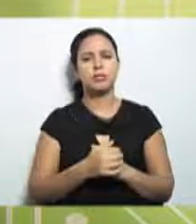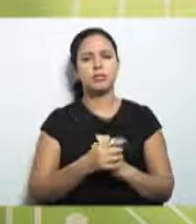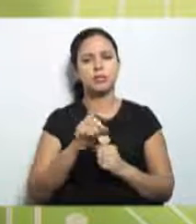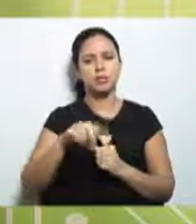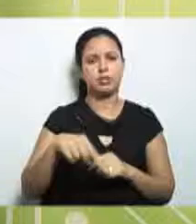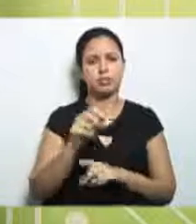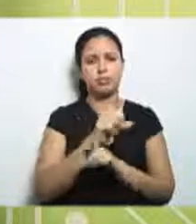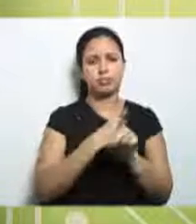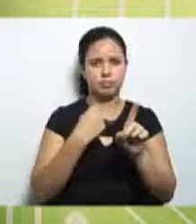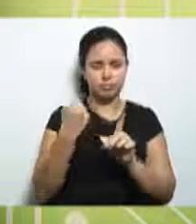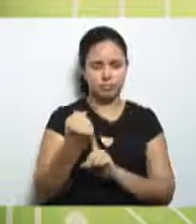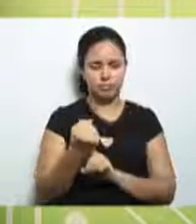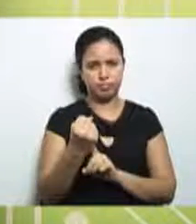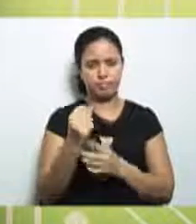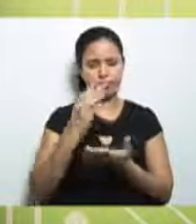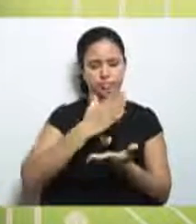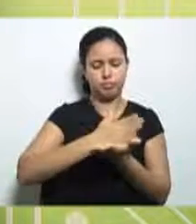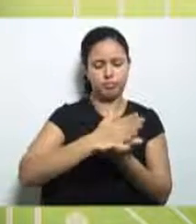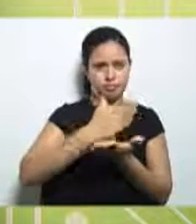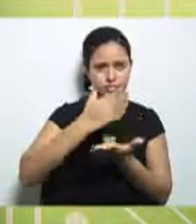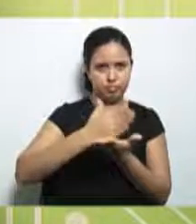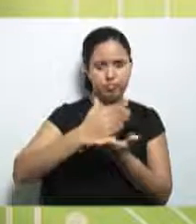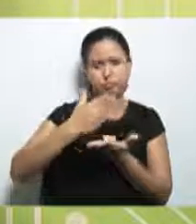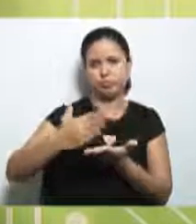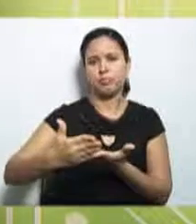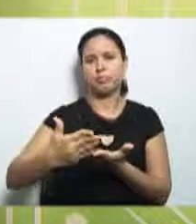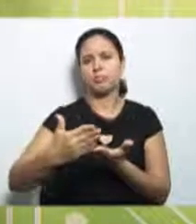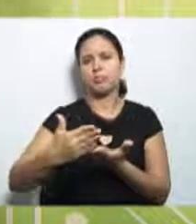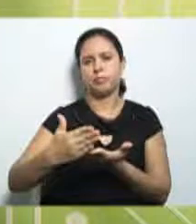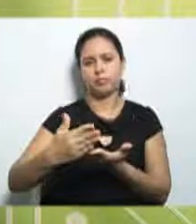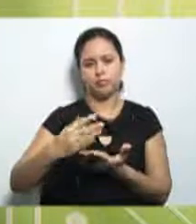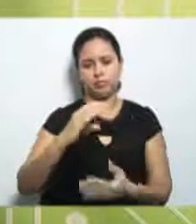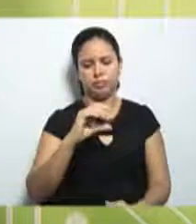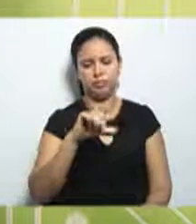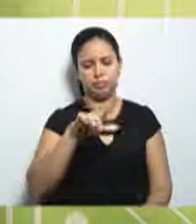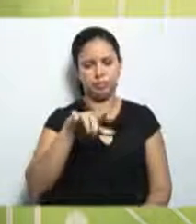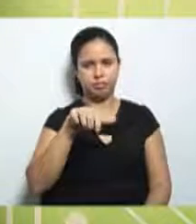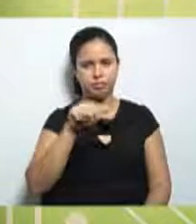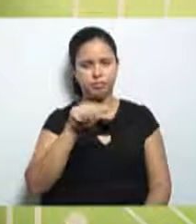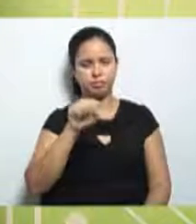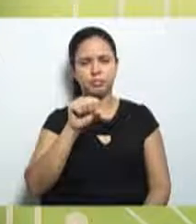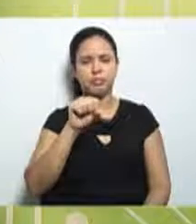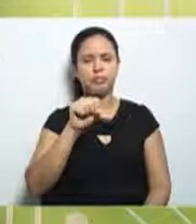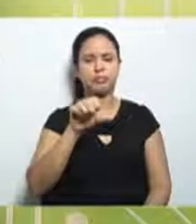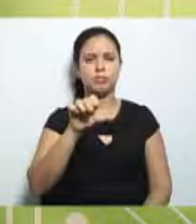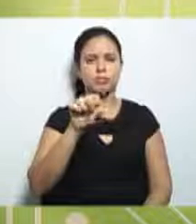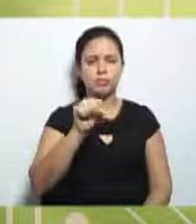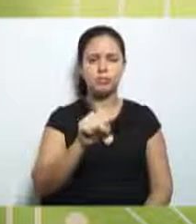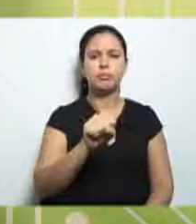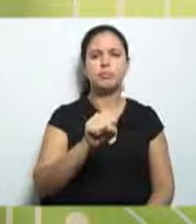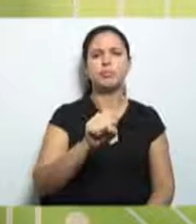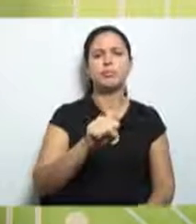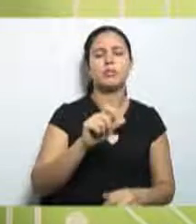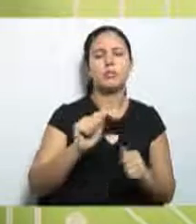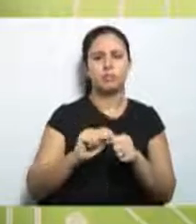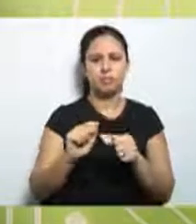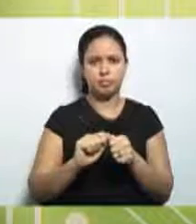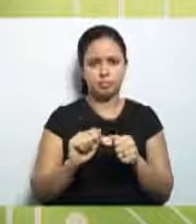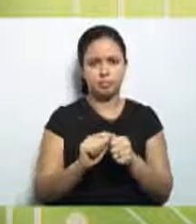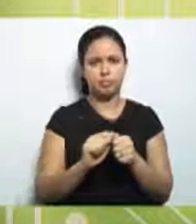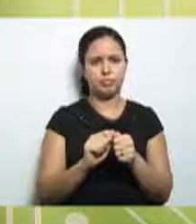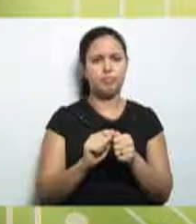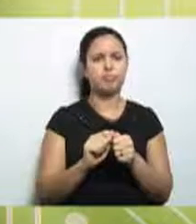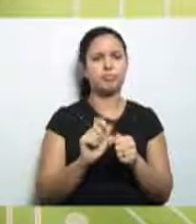uma sociedade dividida em classes, como a gente pode perceber, né? E ela produzia o excedente. Por que